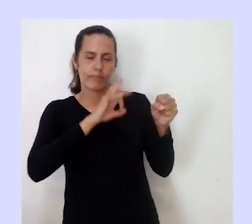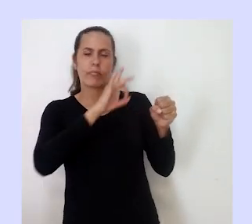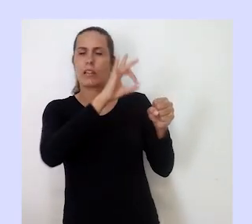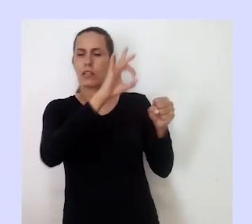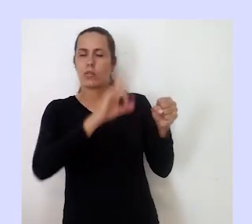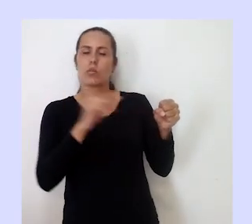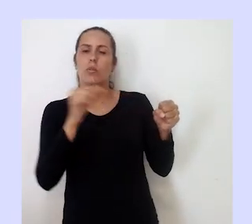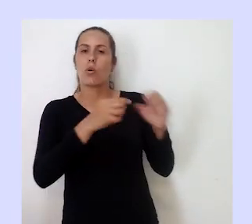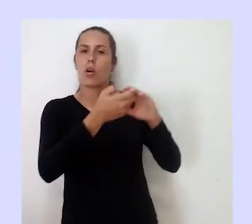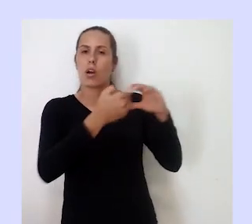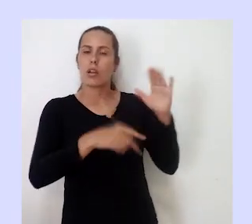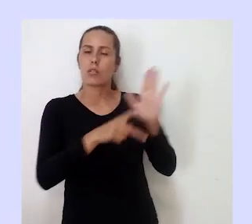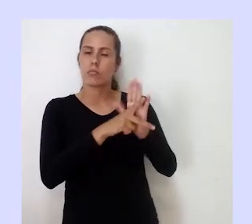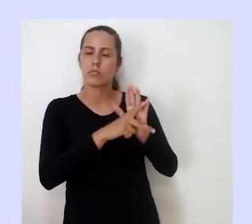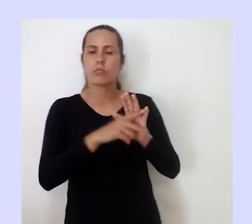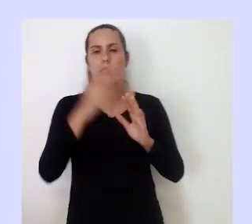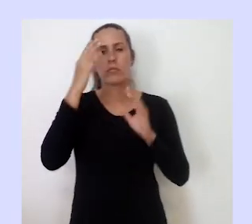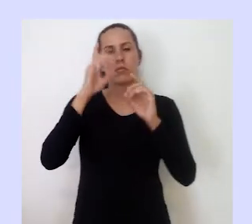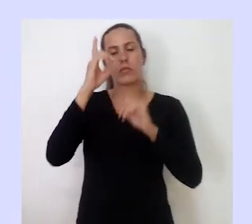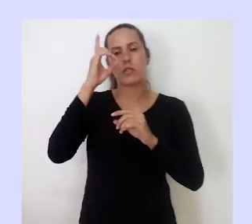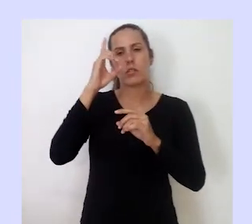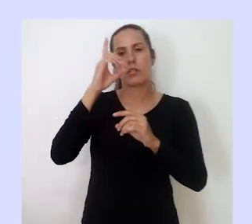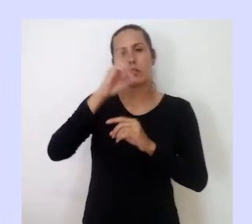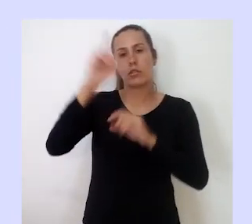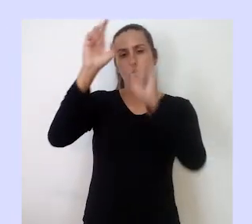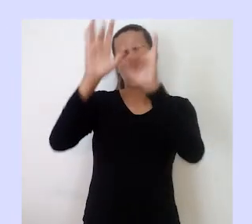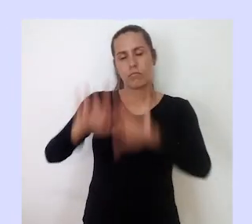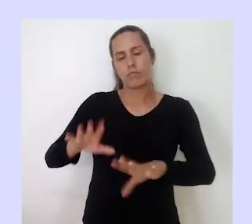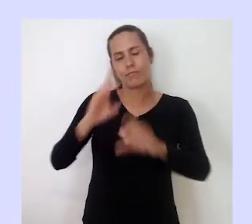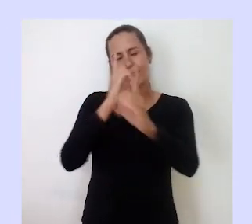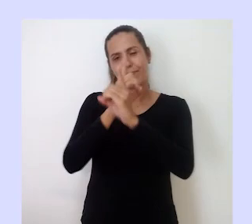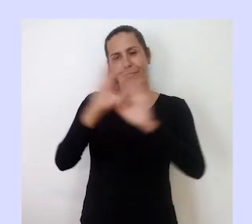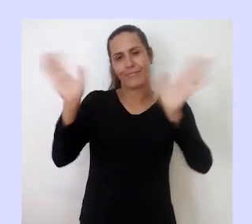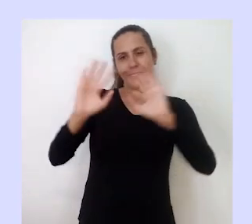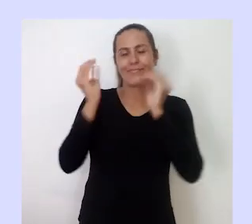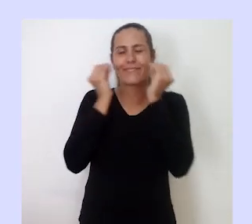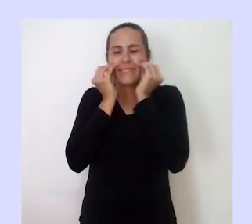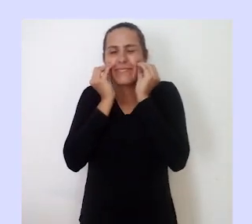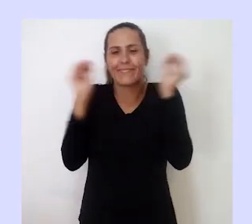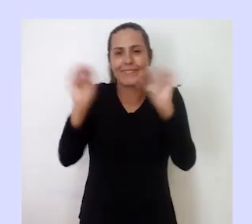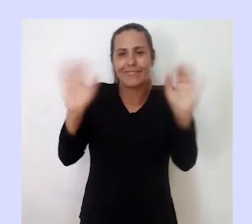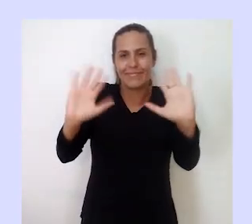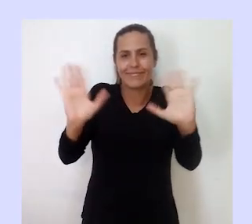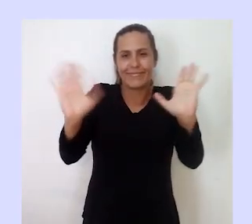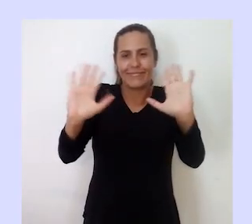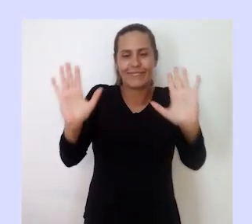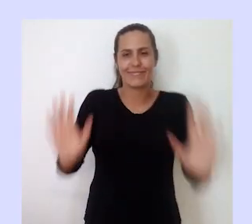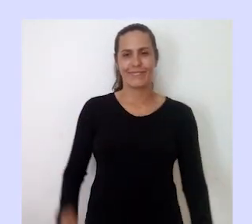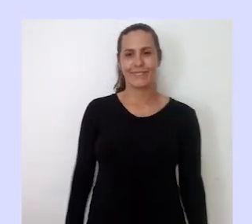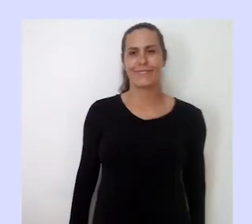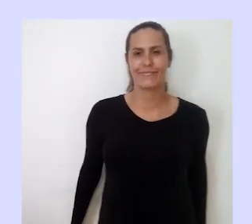peculiares. Fiquem com Deus e até a próxima. Um cheiro no coração de vocês. Tchau!